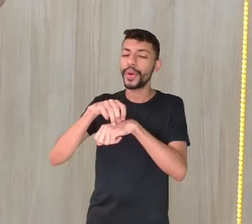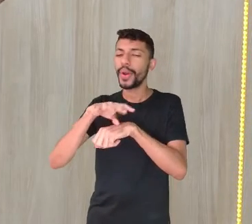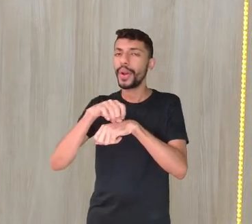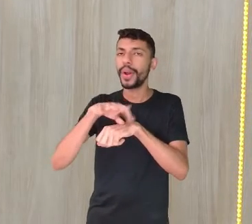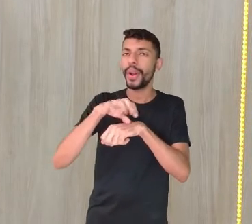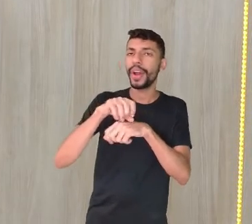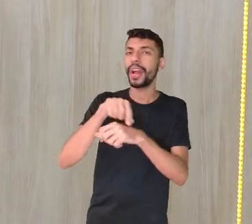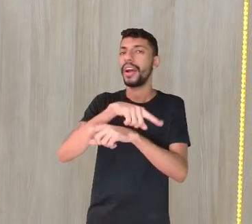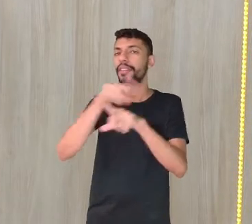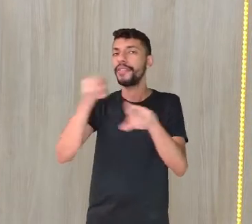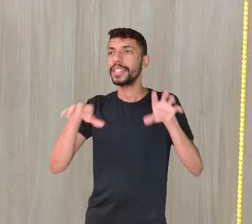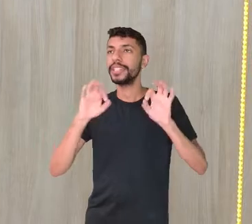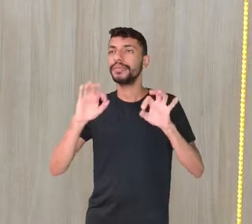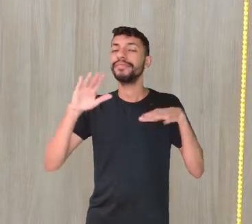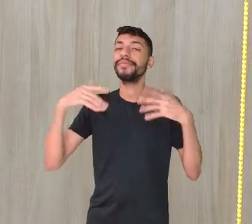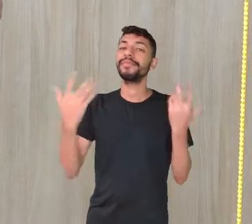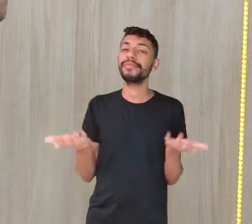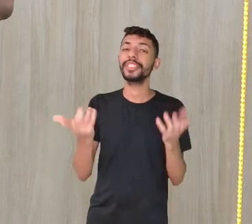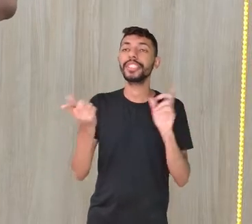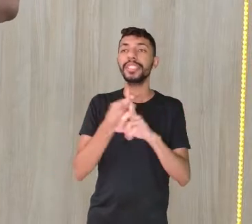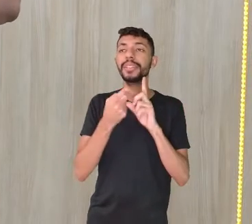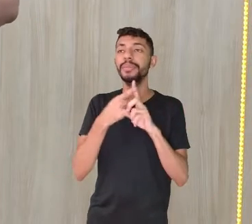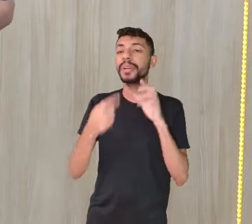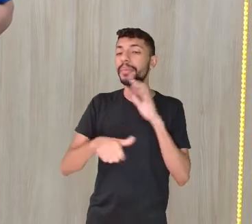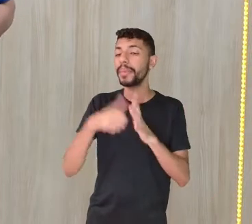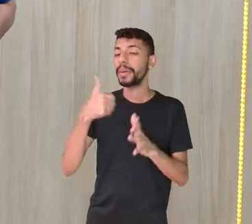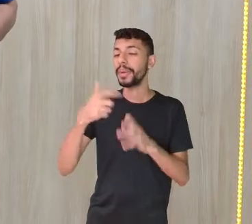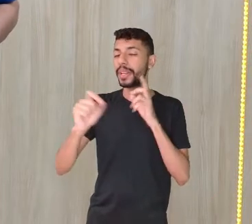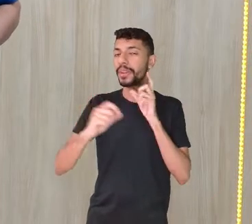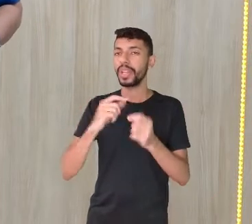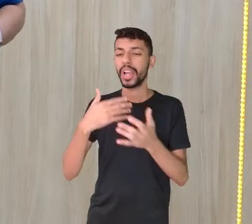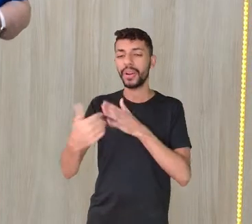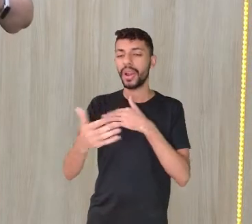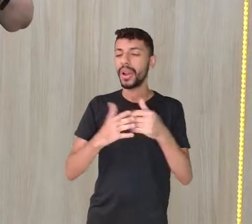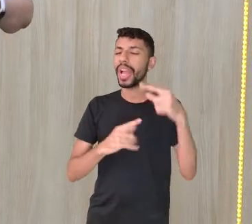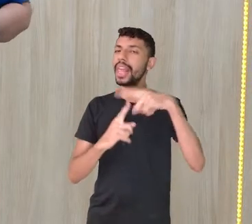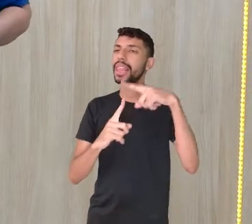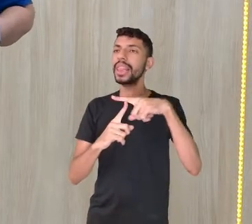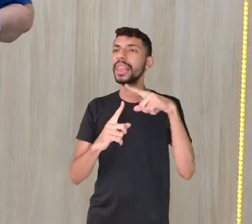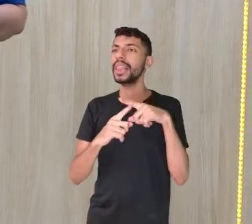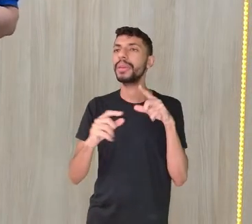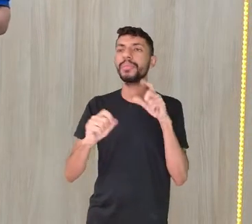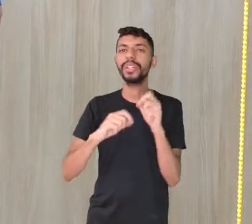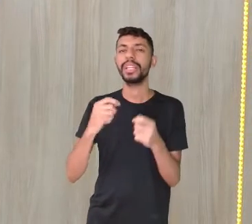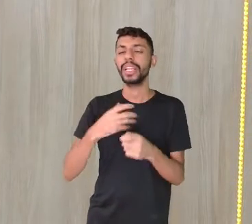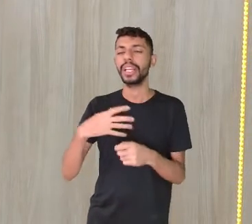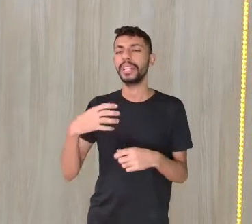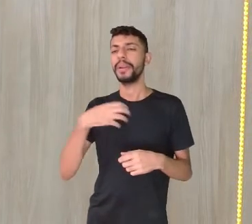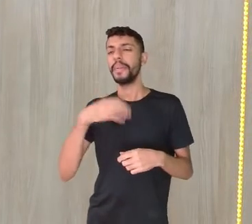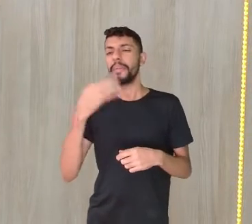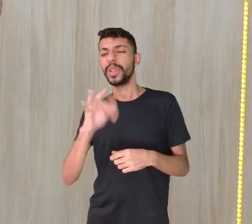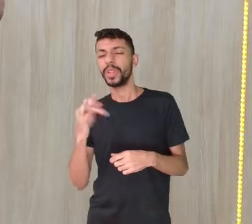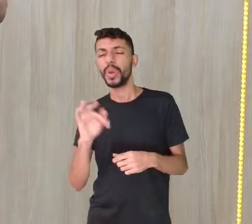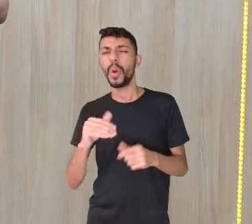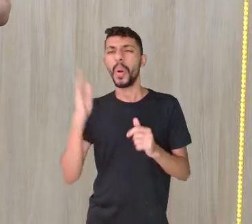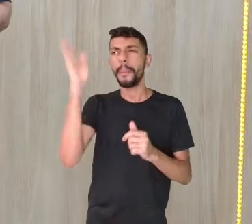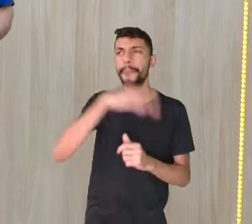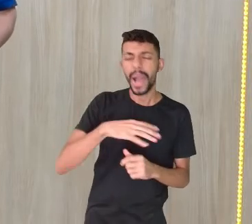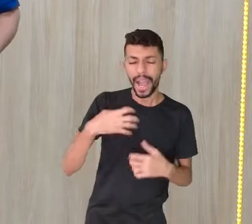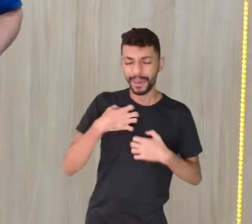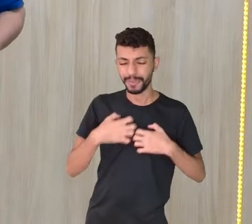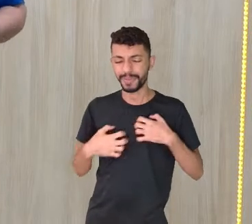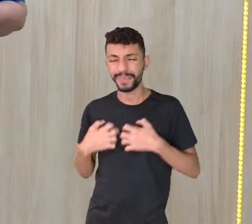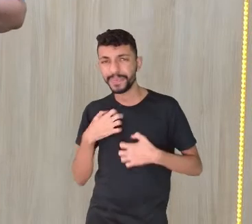vocês. Primeira coisa, a gente quer dizer que em qualquer tipo de enfermidade, qualquer mal, uma dor, um mal-estar,